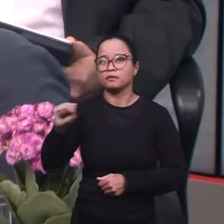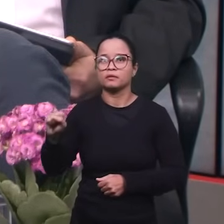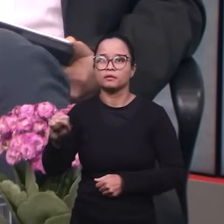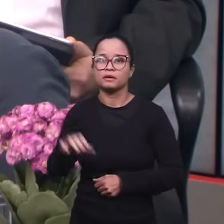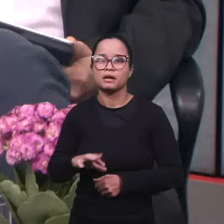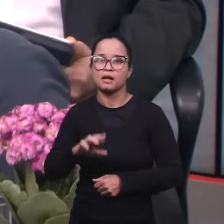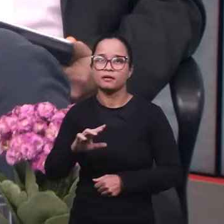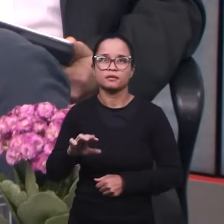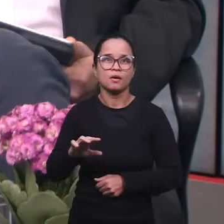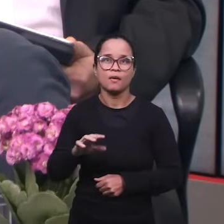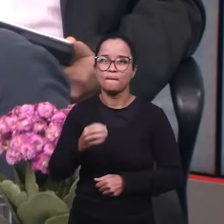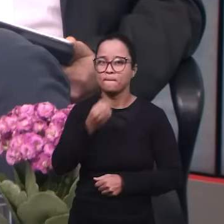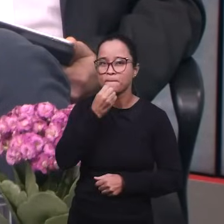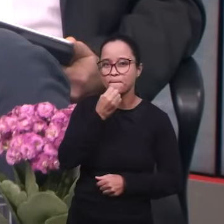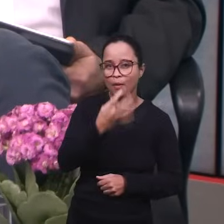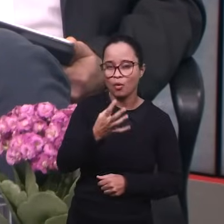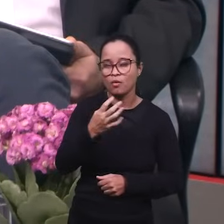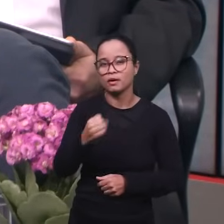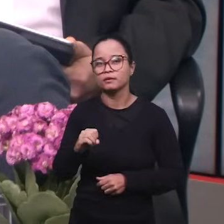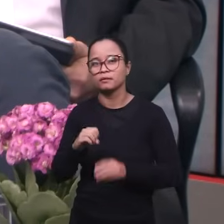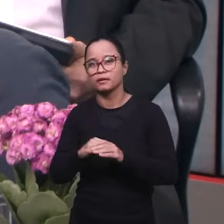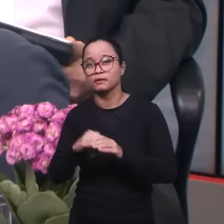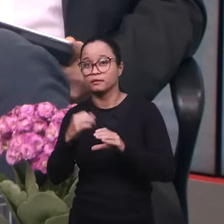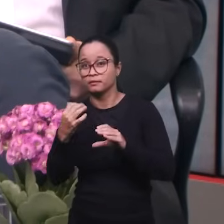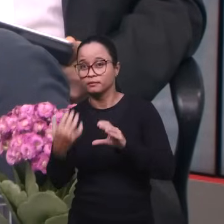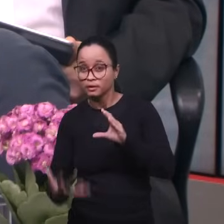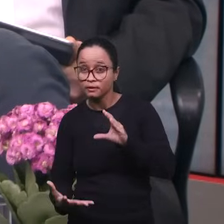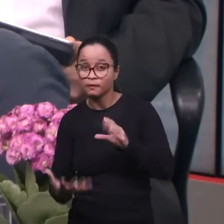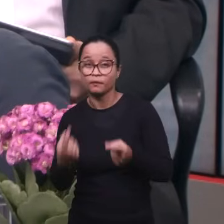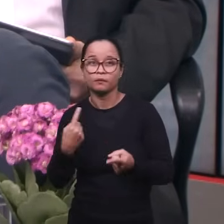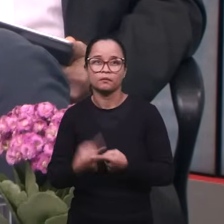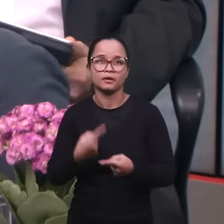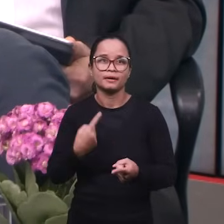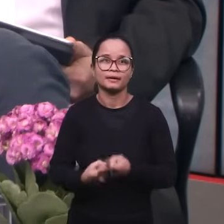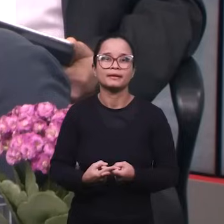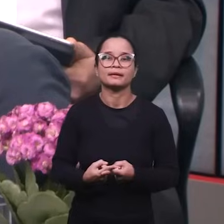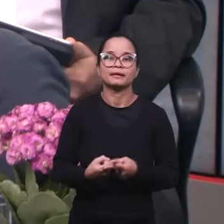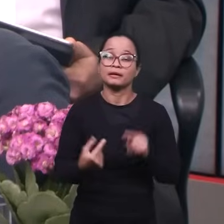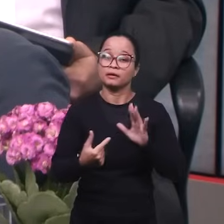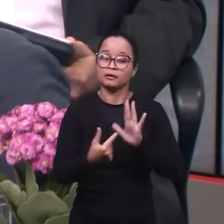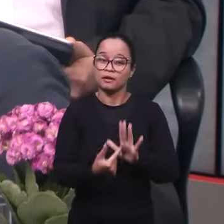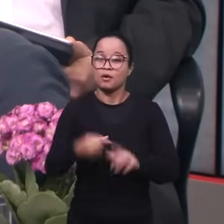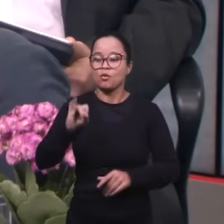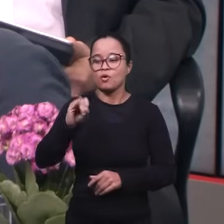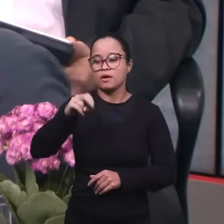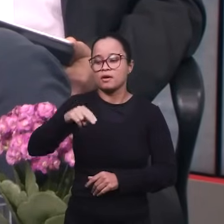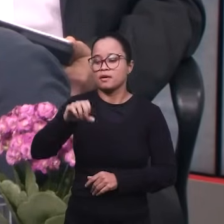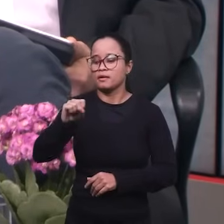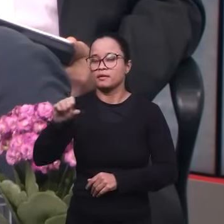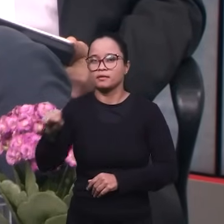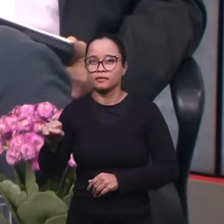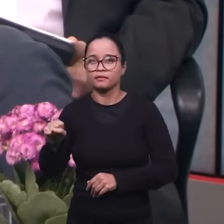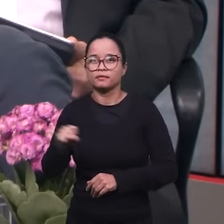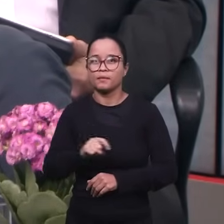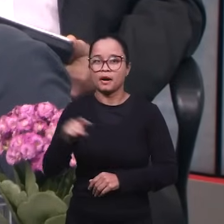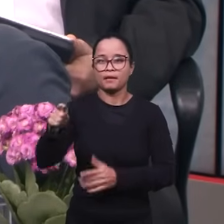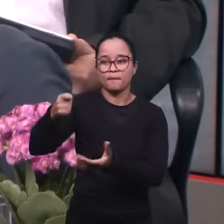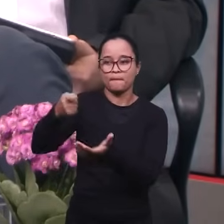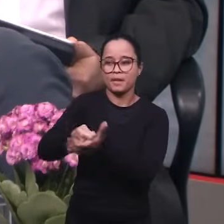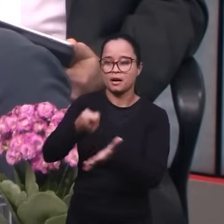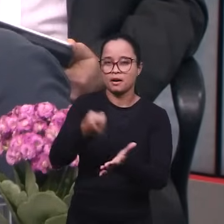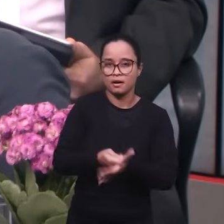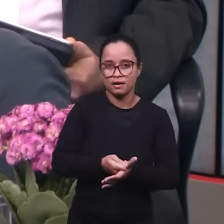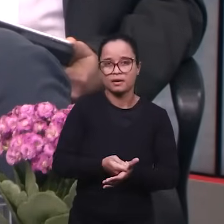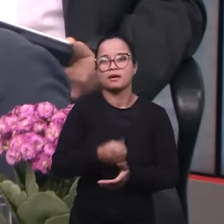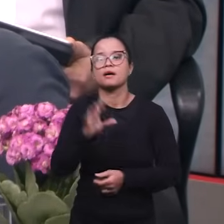INSS, elas não são boas sob esse aspecto, porque essa receita que o INSS tem para repassar e para